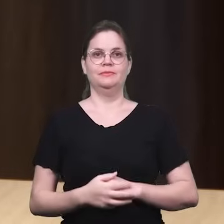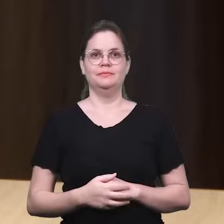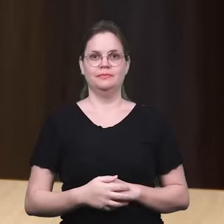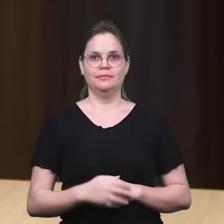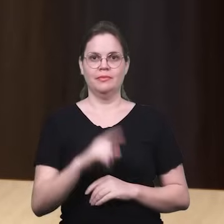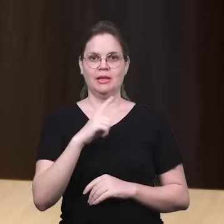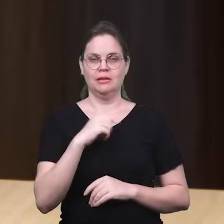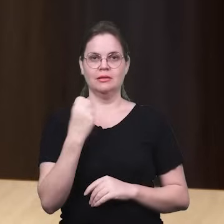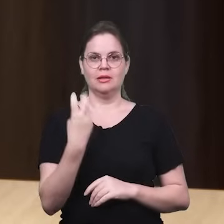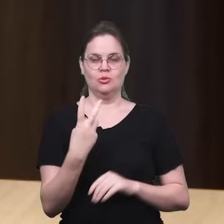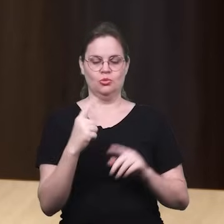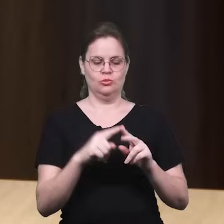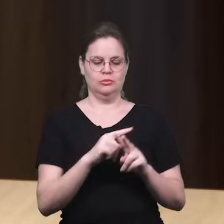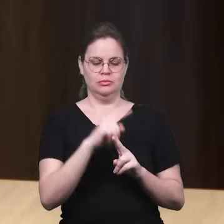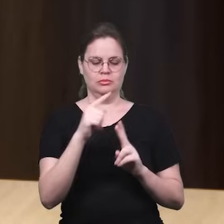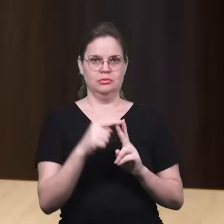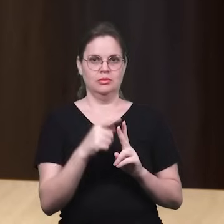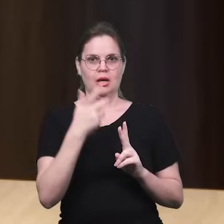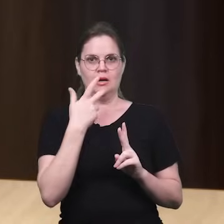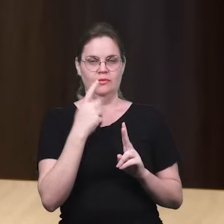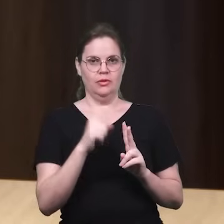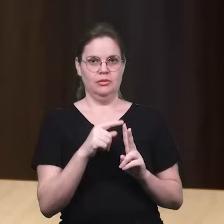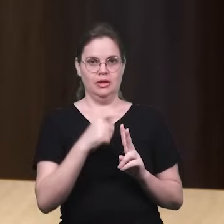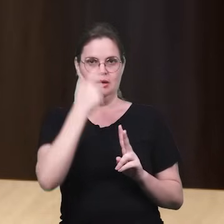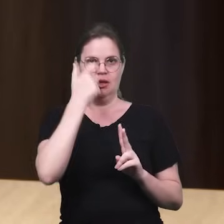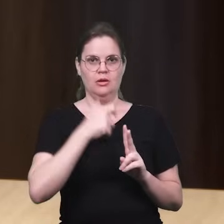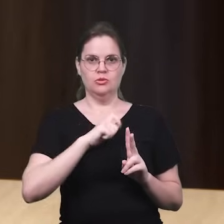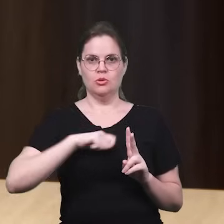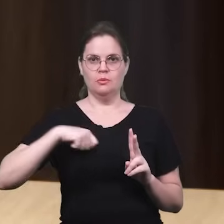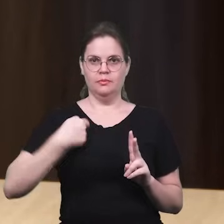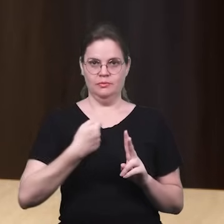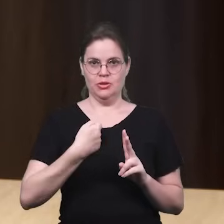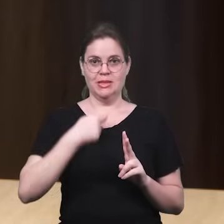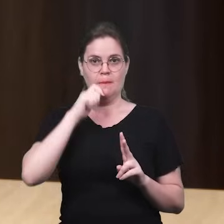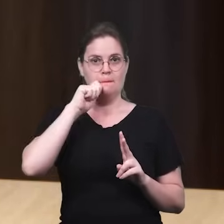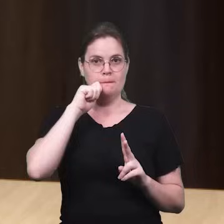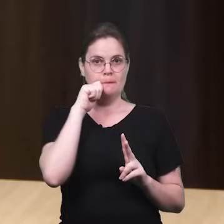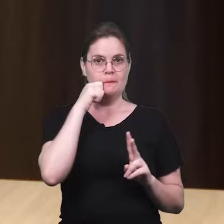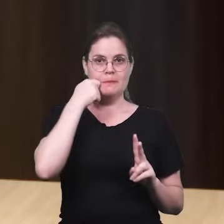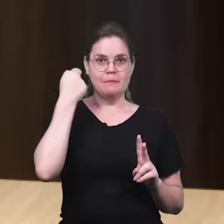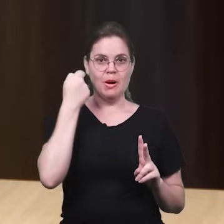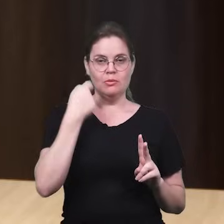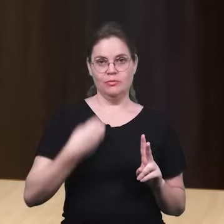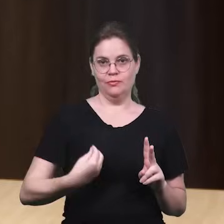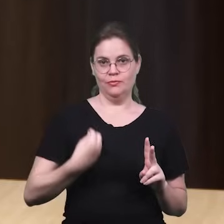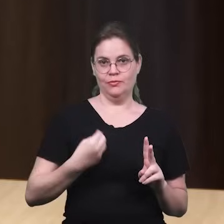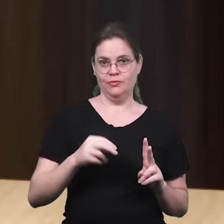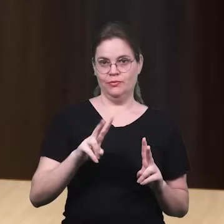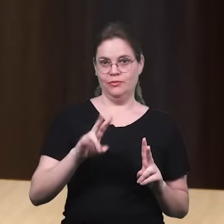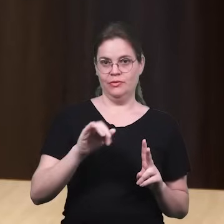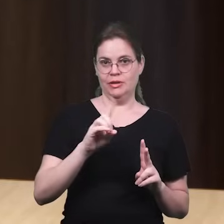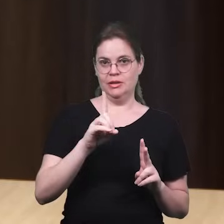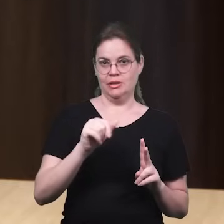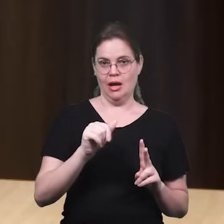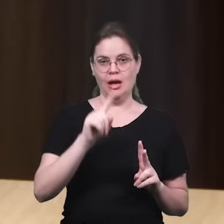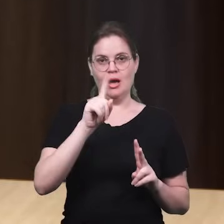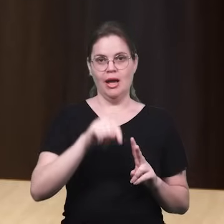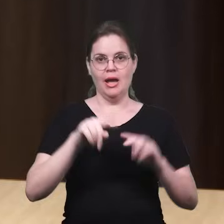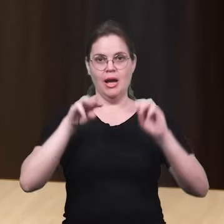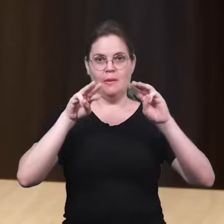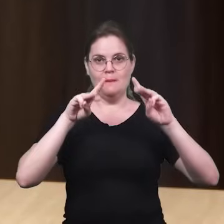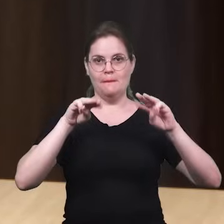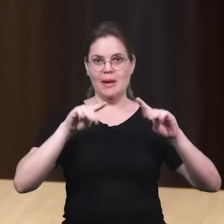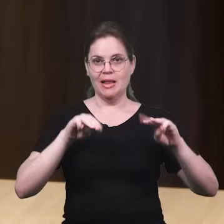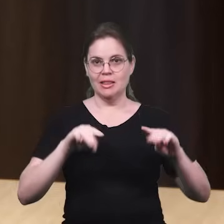são diferentes. Uma coisa é Jesus dizer, eu sou o pão da vida. Ele estava fazendo referência aqui ao maná. É aquele pão